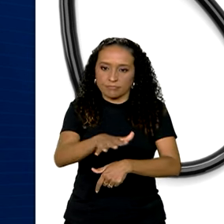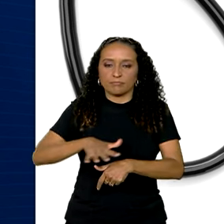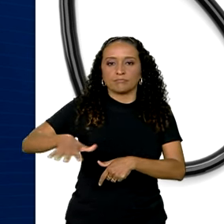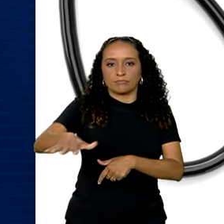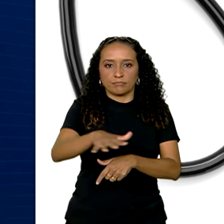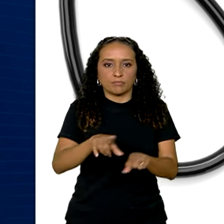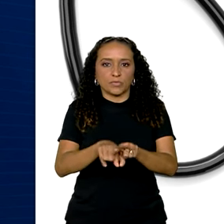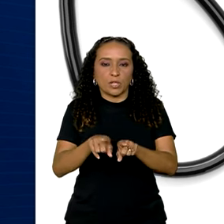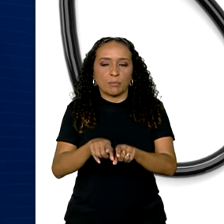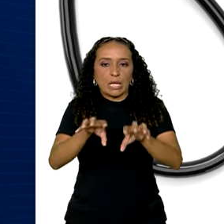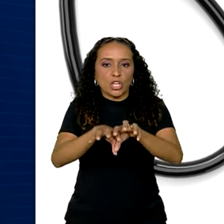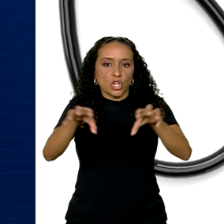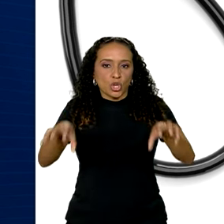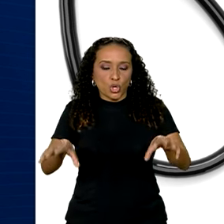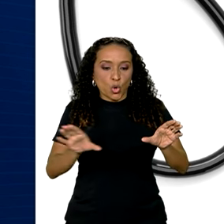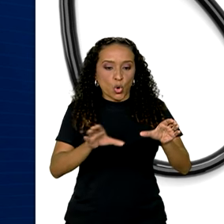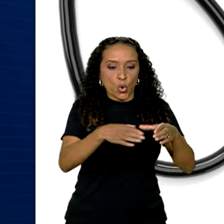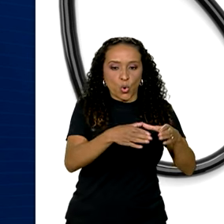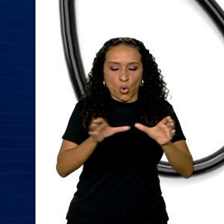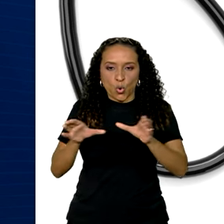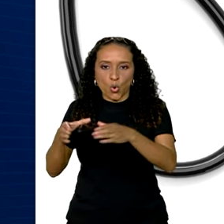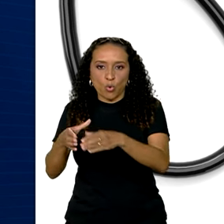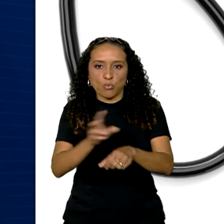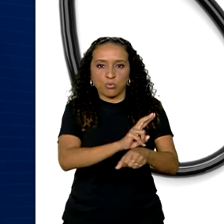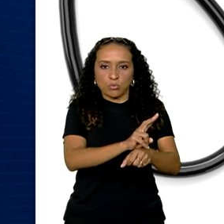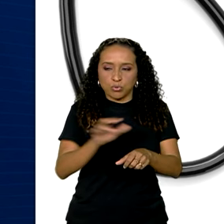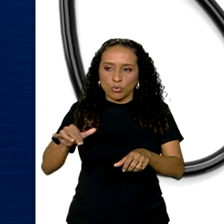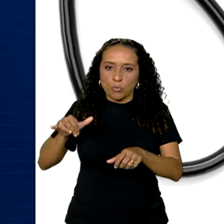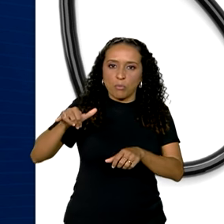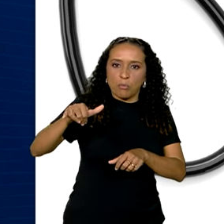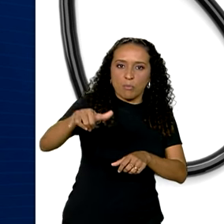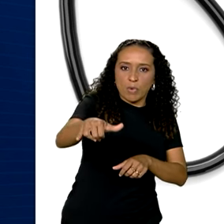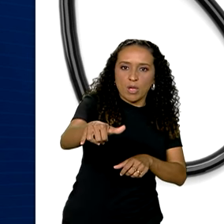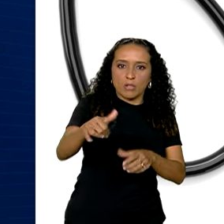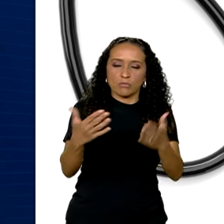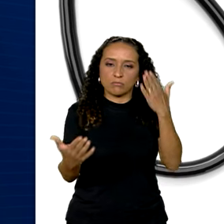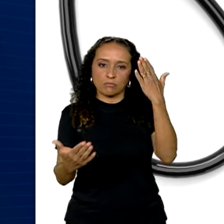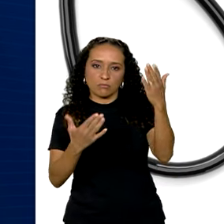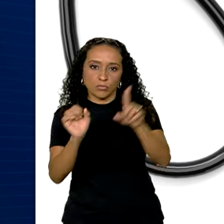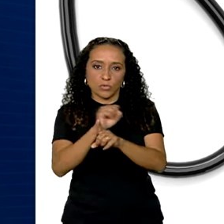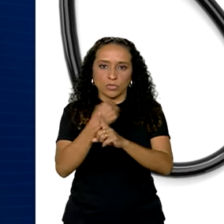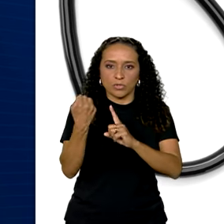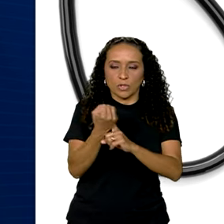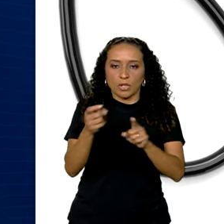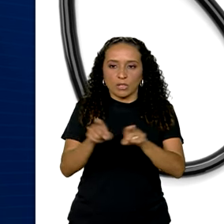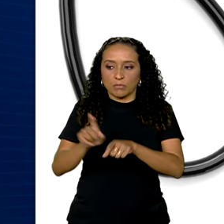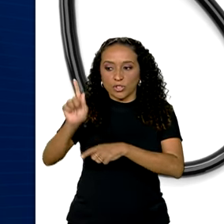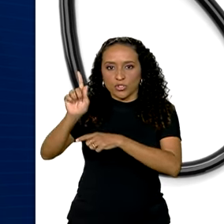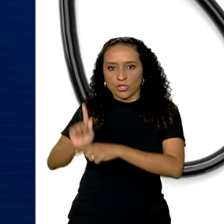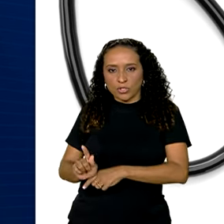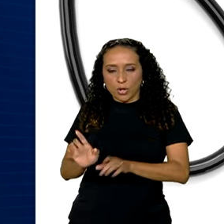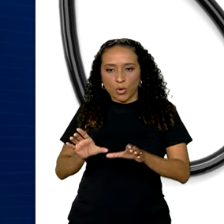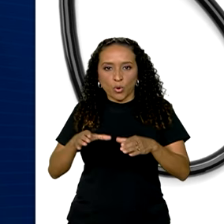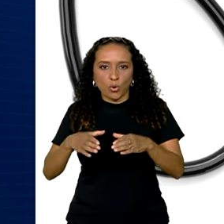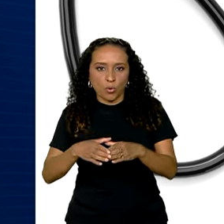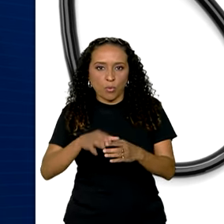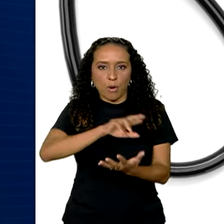região, divididos em equipes volantes, aeromédicas, psicossociais, de gestão e